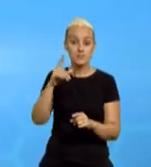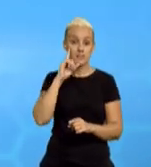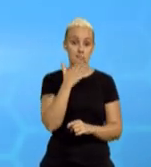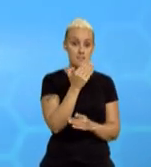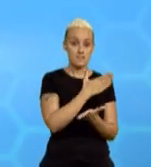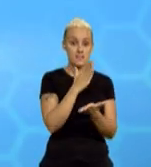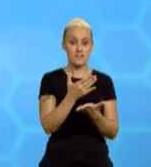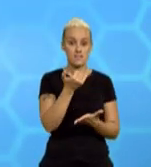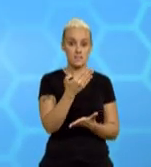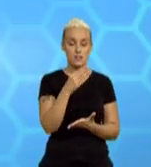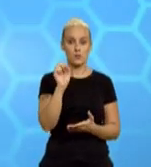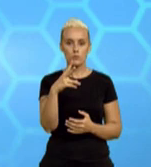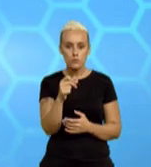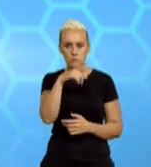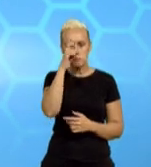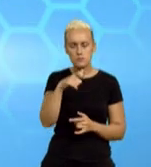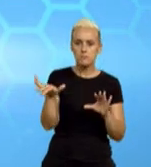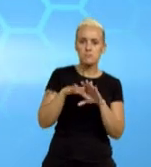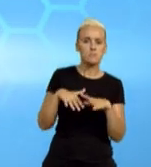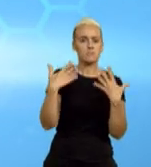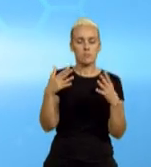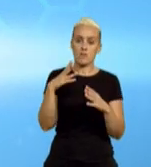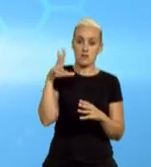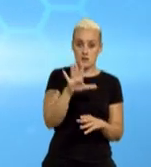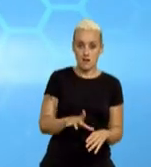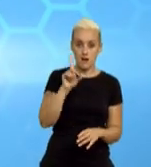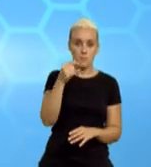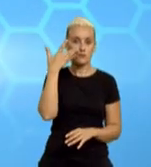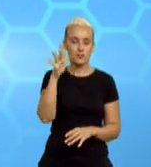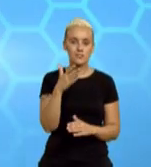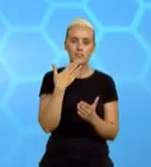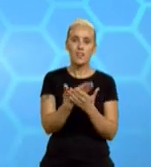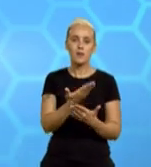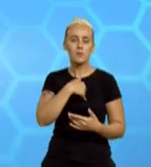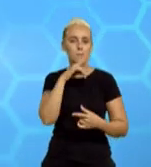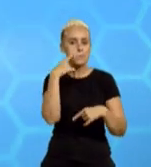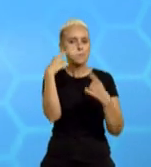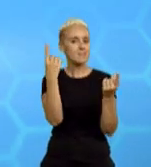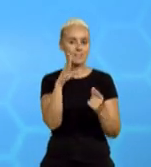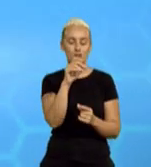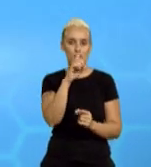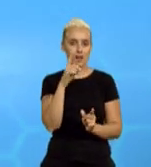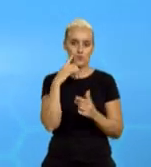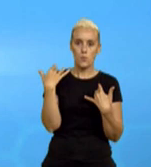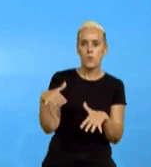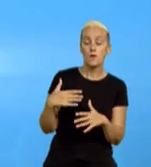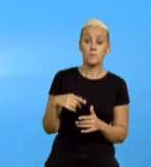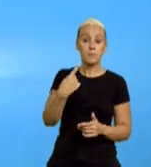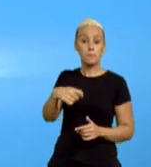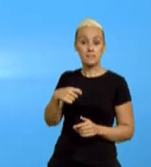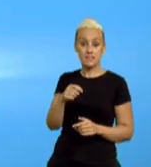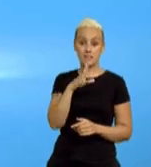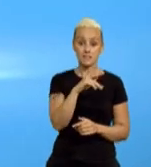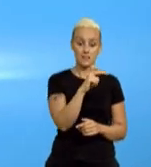27 de outubro. Nomes nacionais e internacionais trazem a Coimbra o melhor do jazz atual. O presidente do JAC,